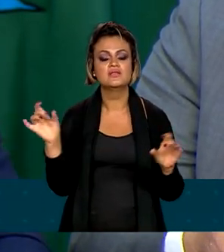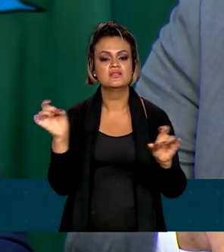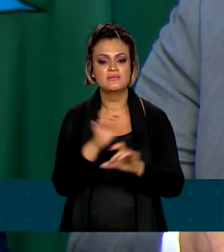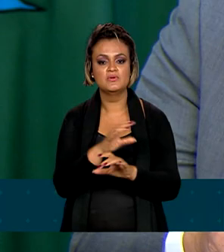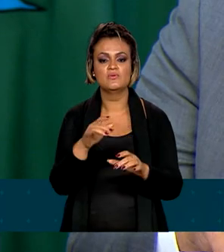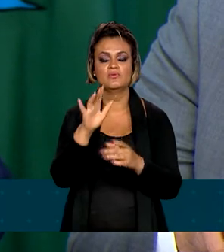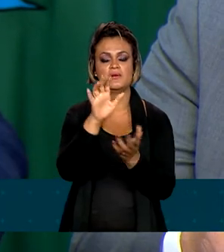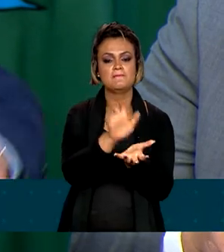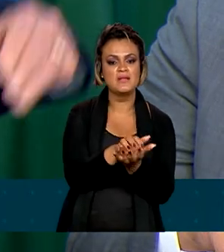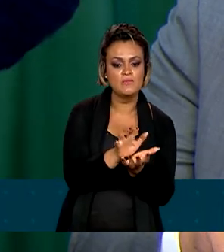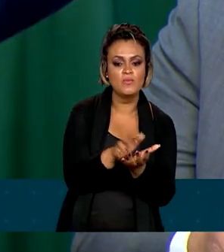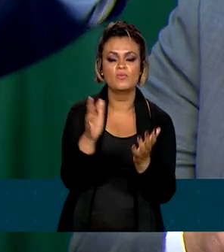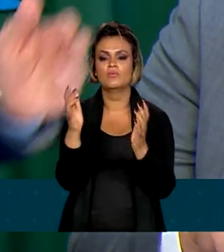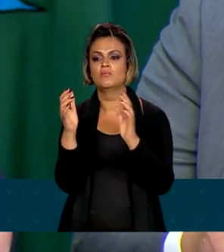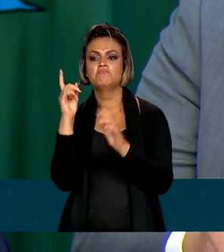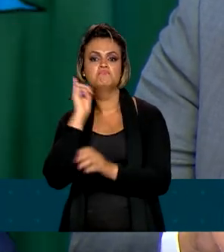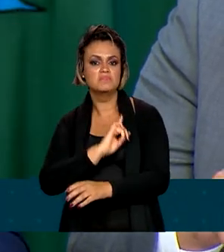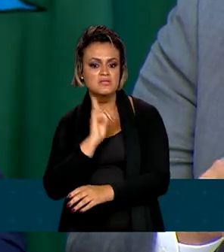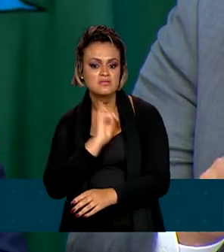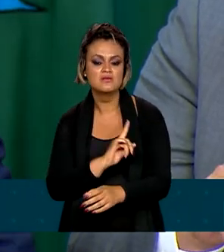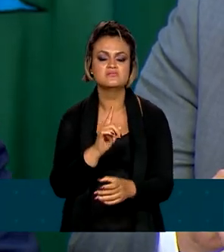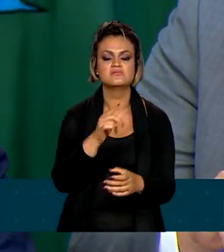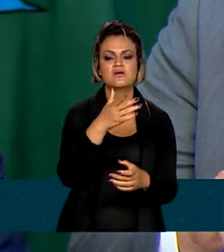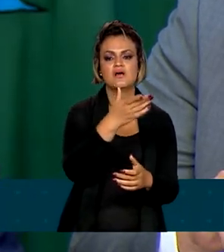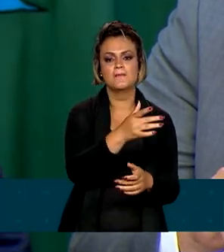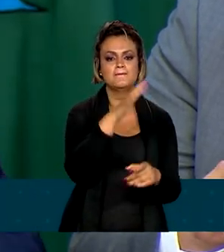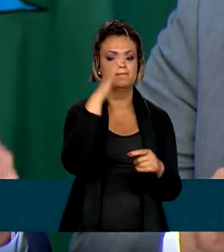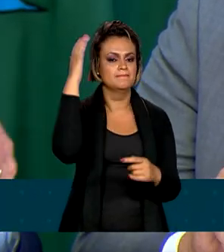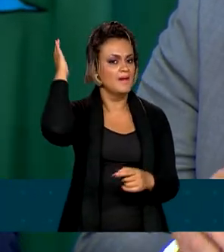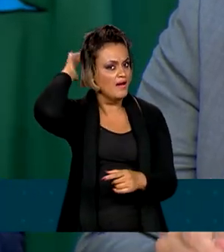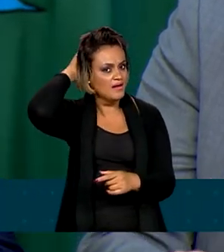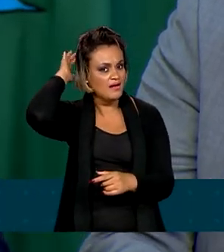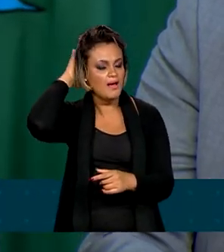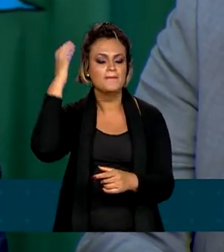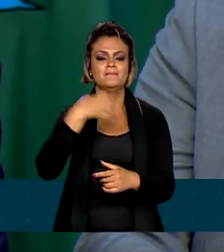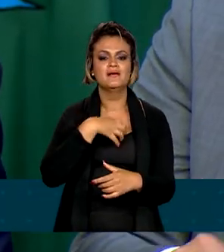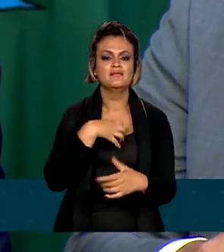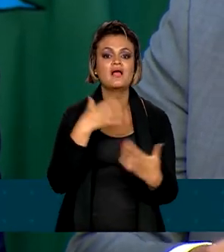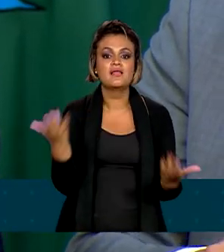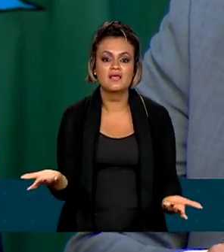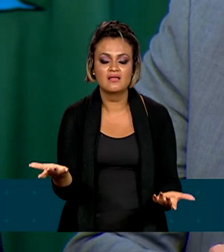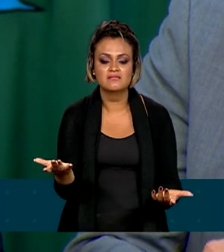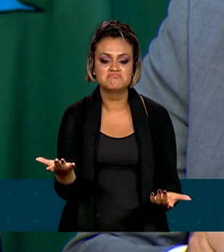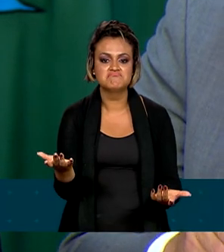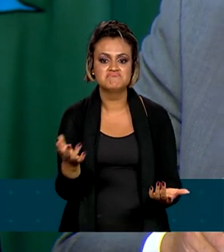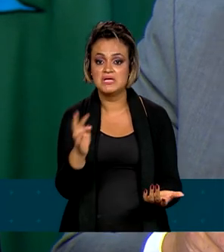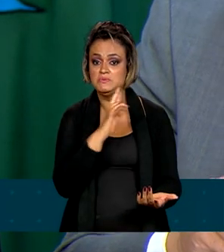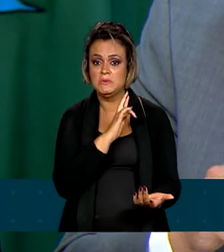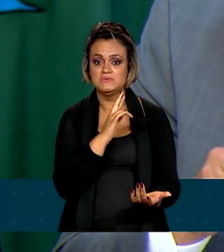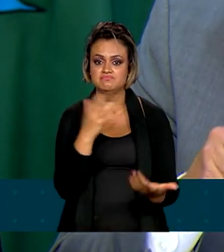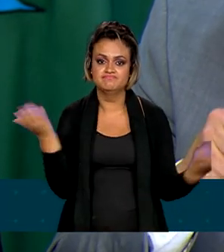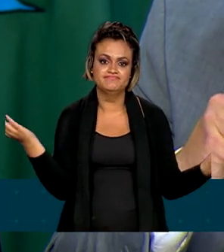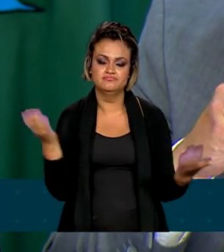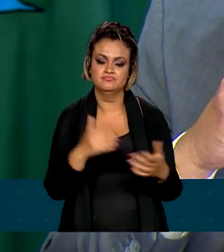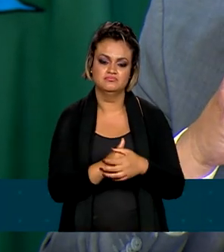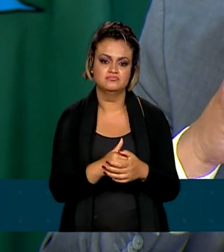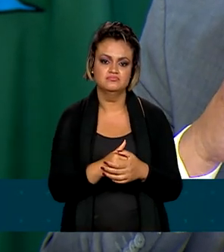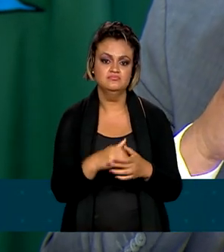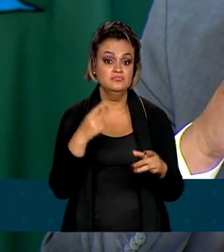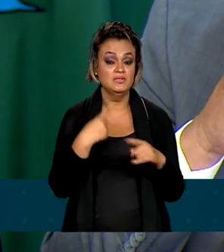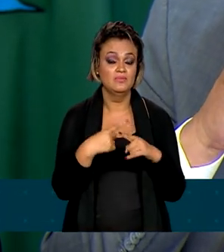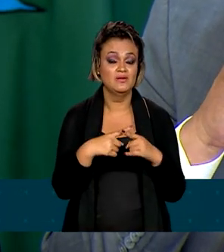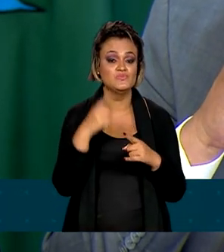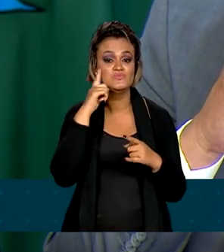feita em Pernambuco, que foi feita em Minas Gerais, que foi feita no Pará, que foi feita na Bahia, vocês não vão ter, porque não